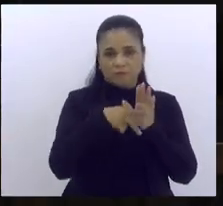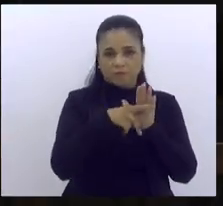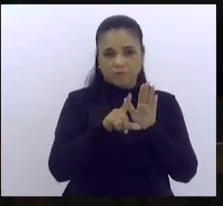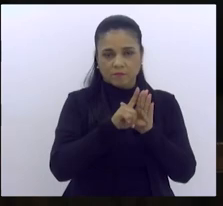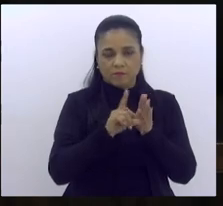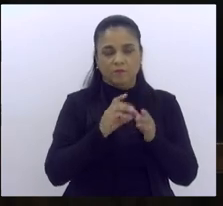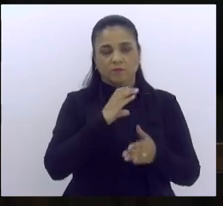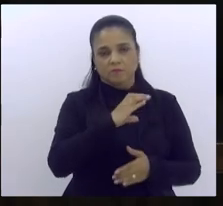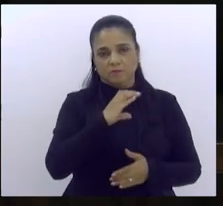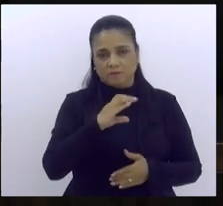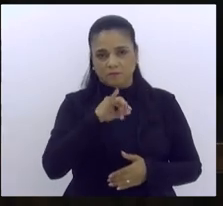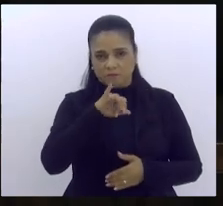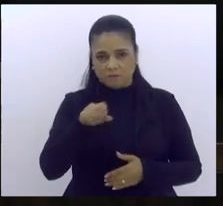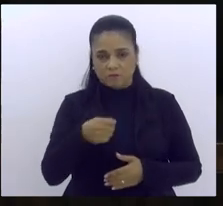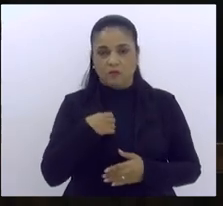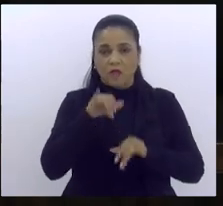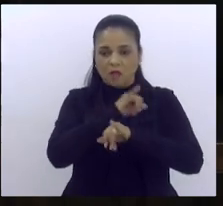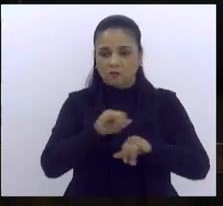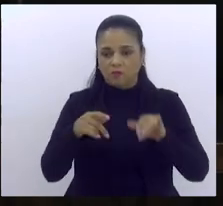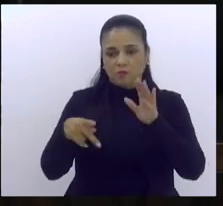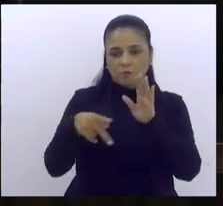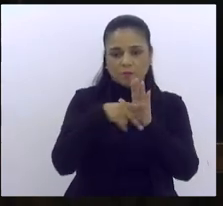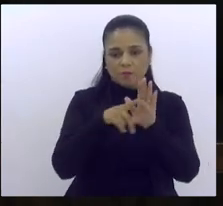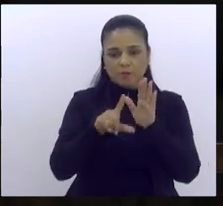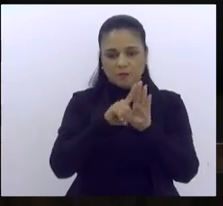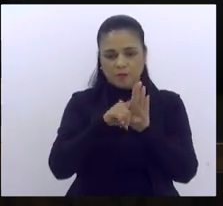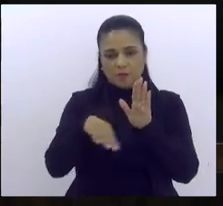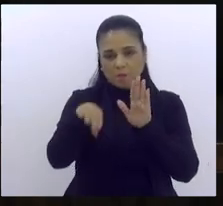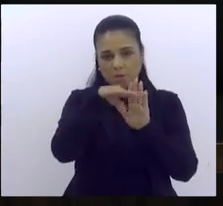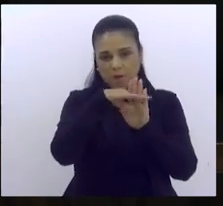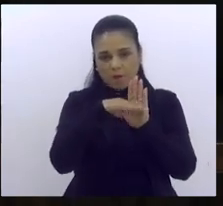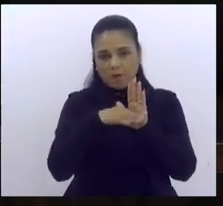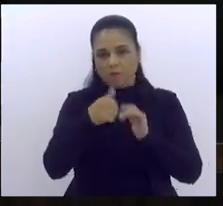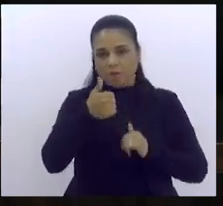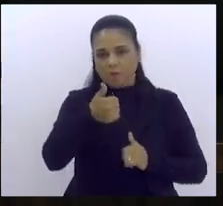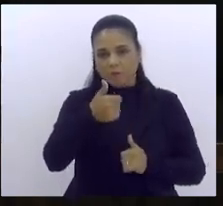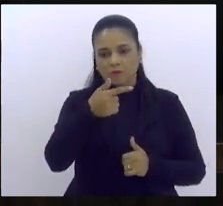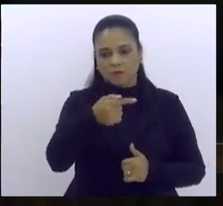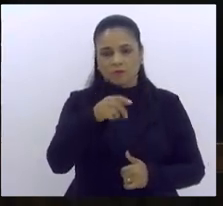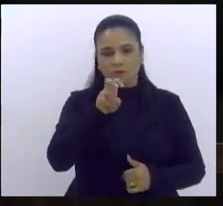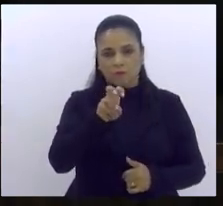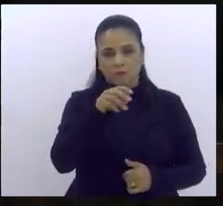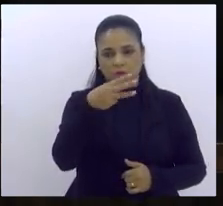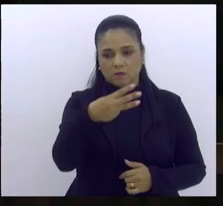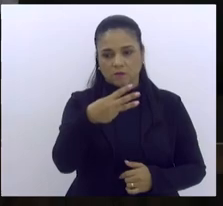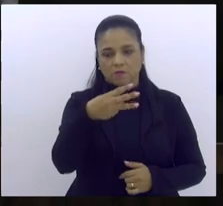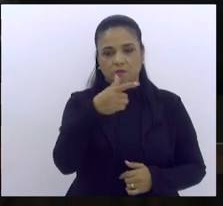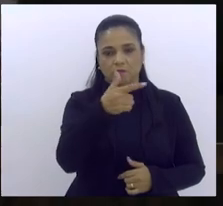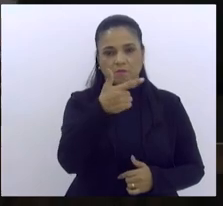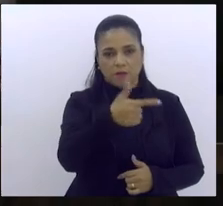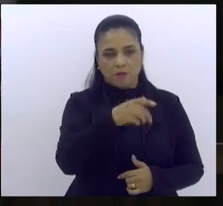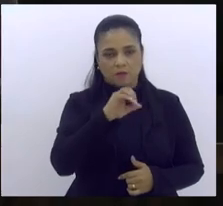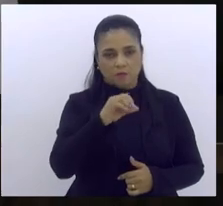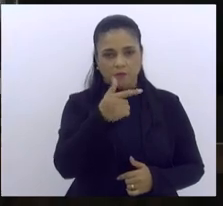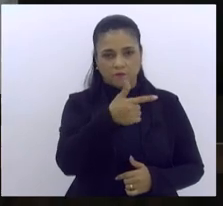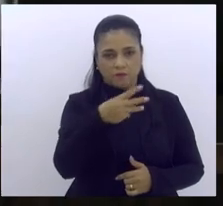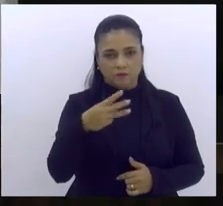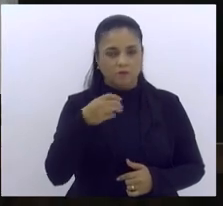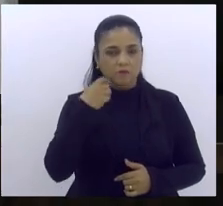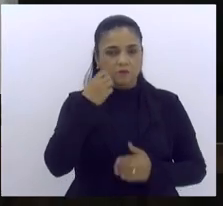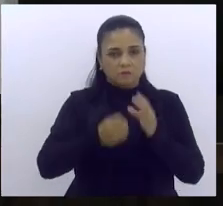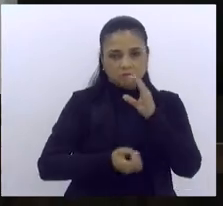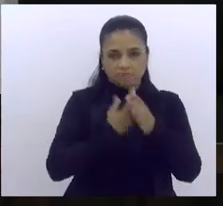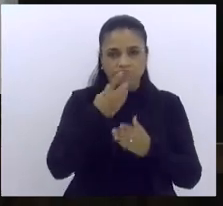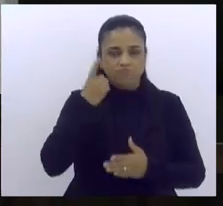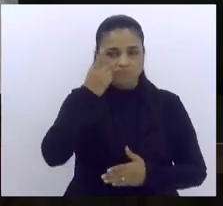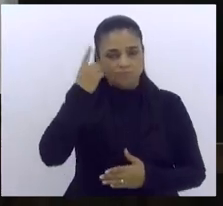CCJ. Anuncio o último da pauta, projeto de lei número 1753 de 23, de autoria da deputada